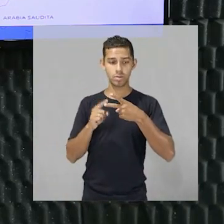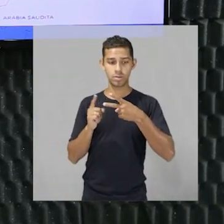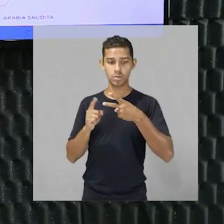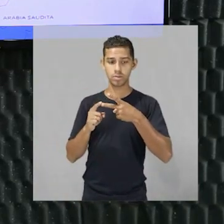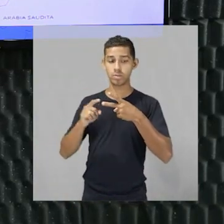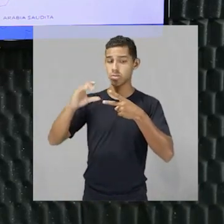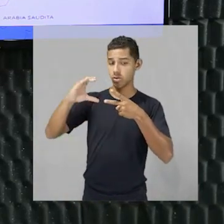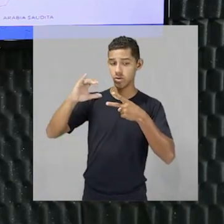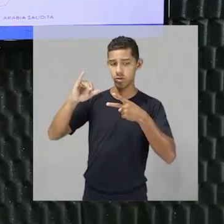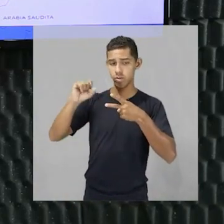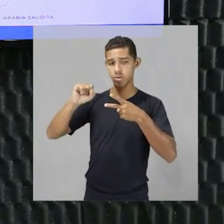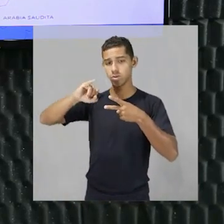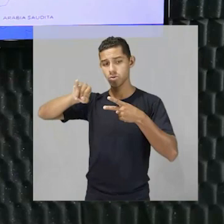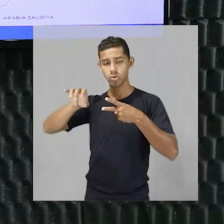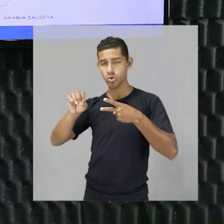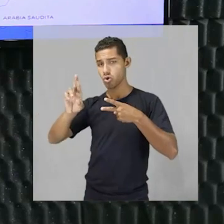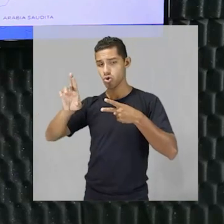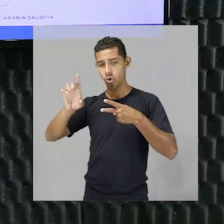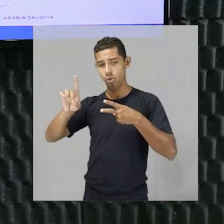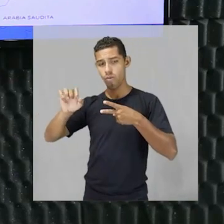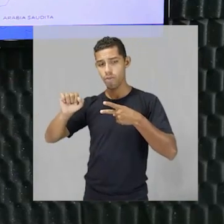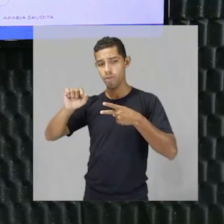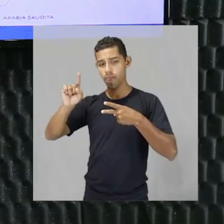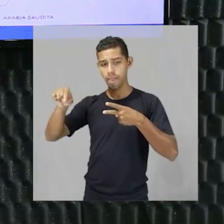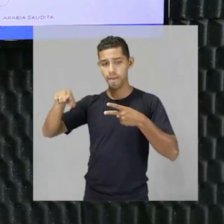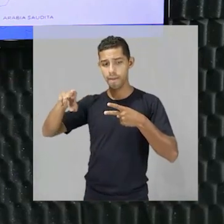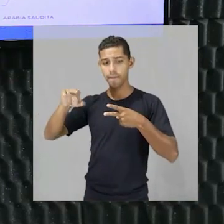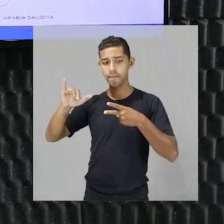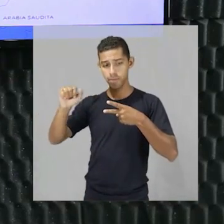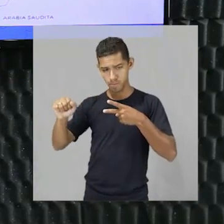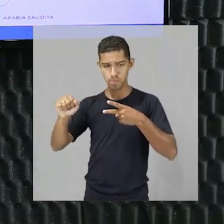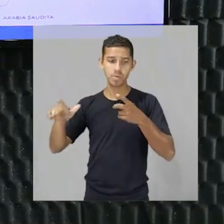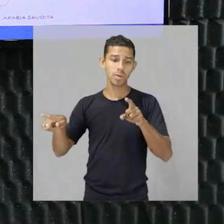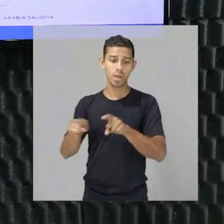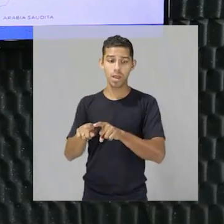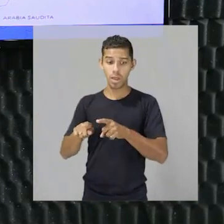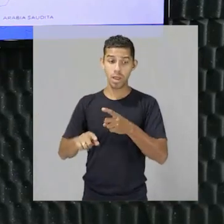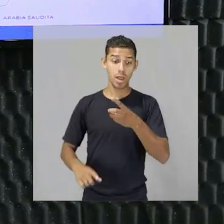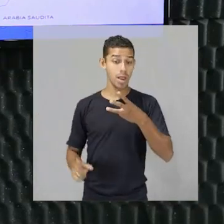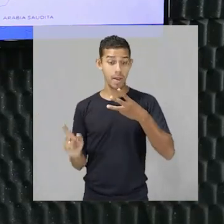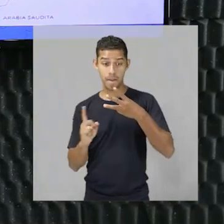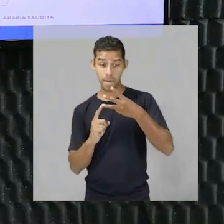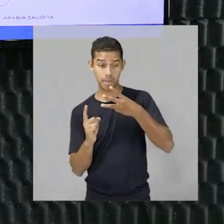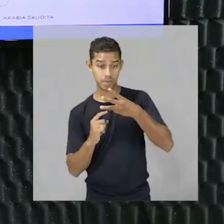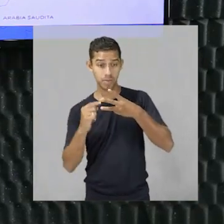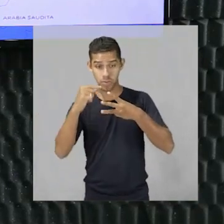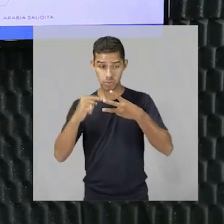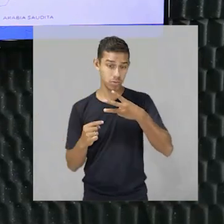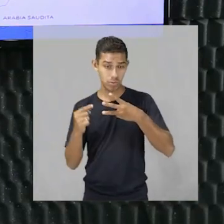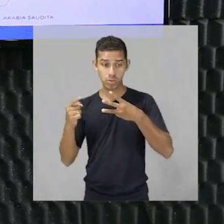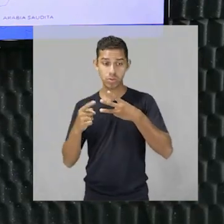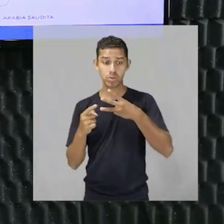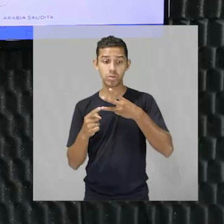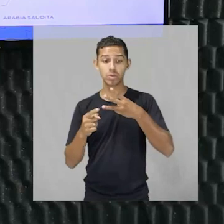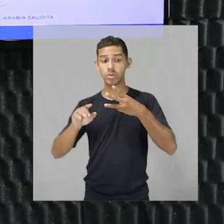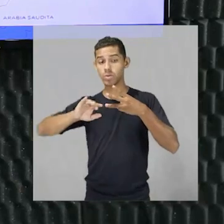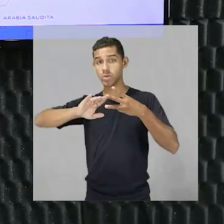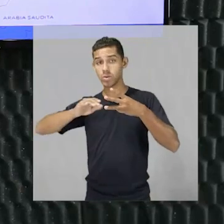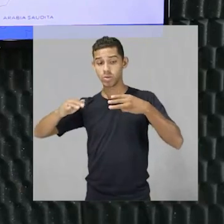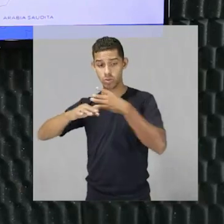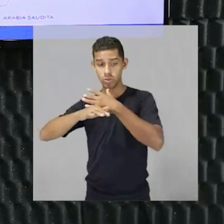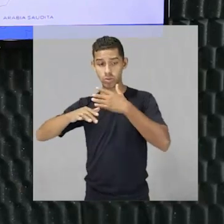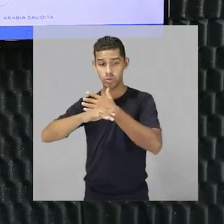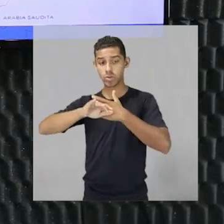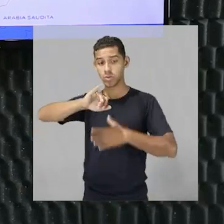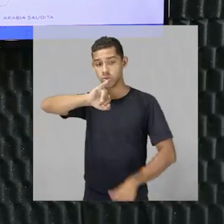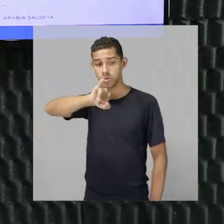da Cisjordânia, ambas regiões palestinas. E um elemento central entre elas, disputa entre esses dois povos, é a cidade de Jerusalém,